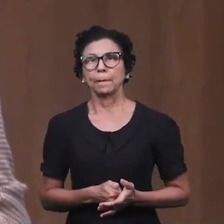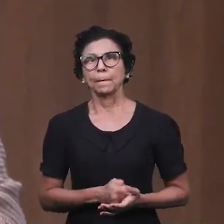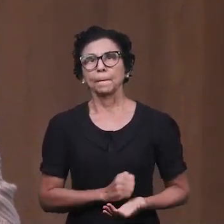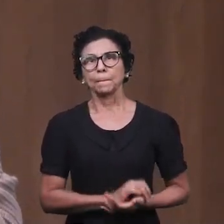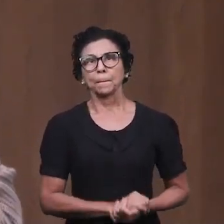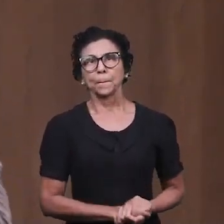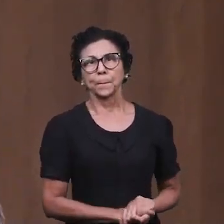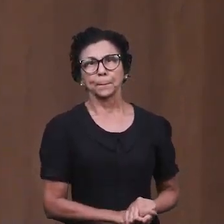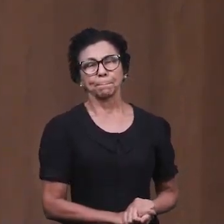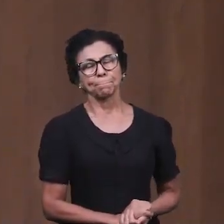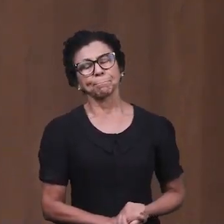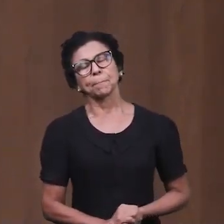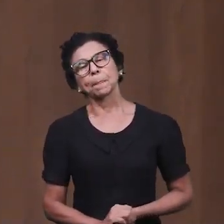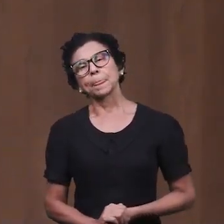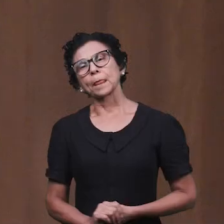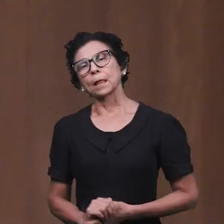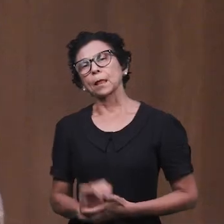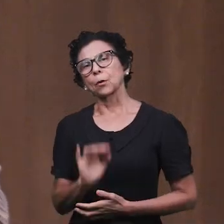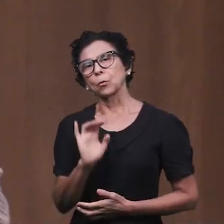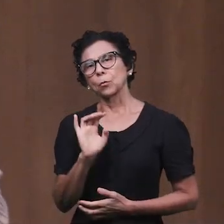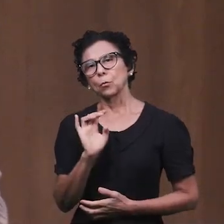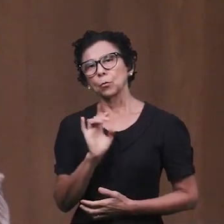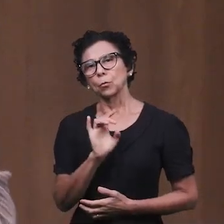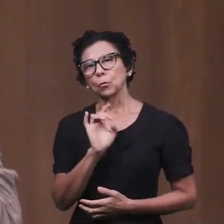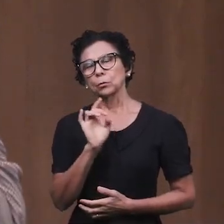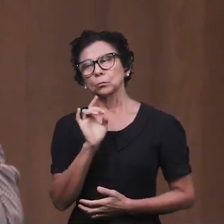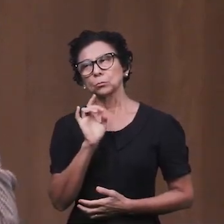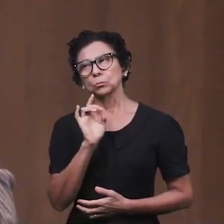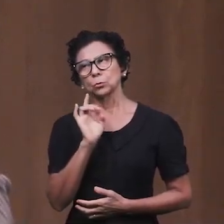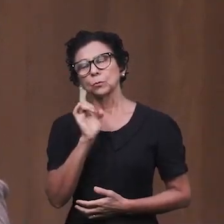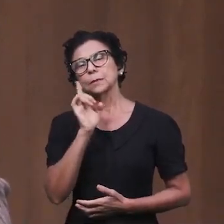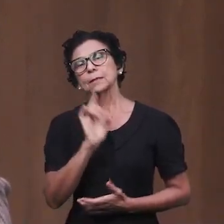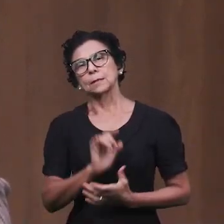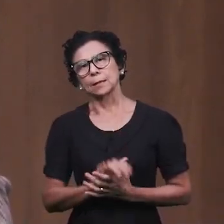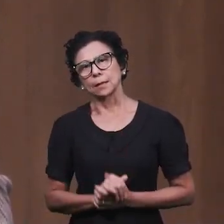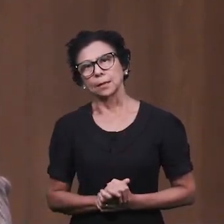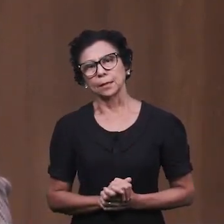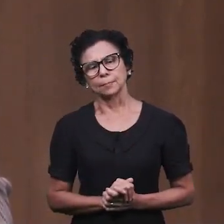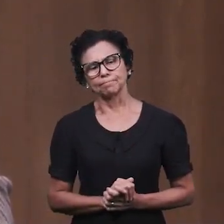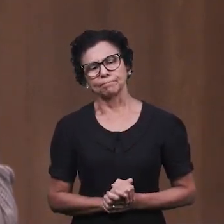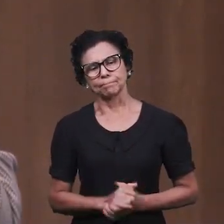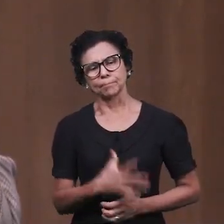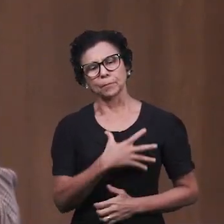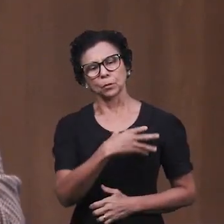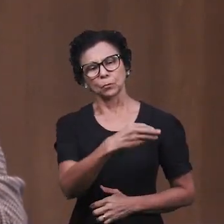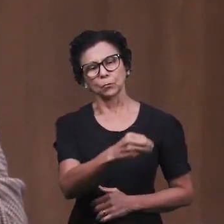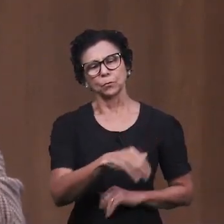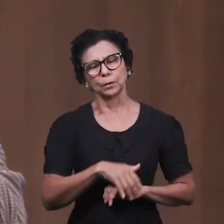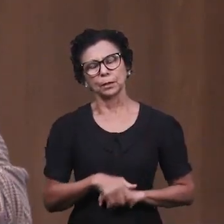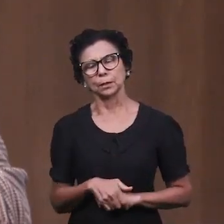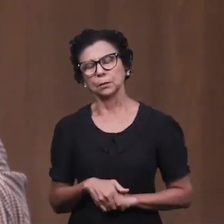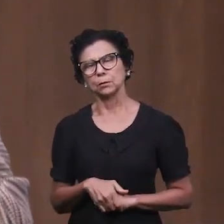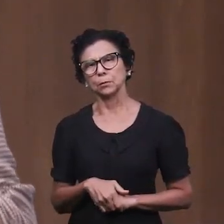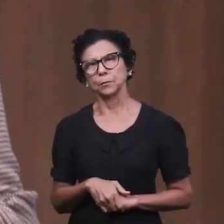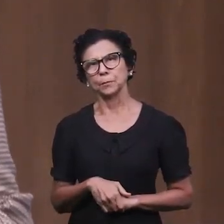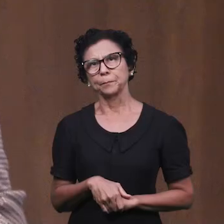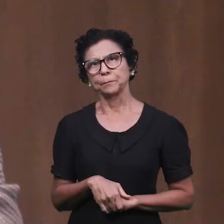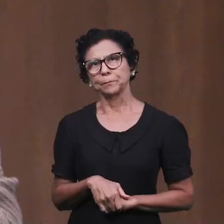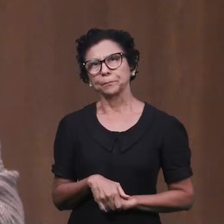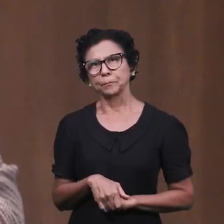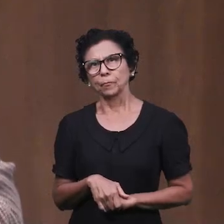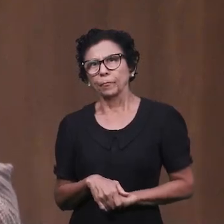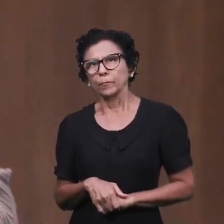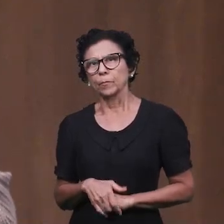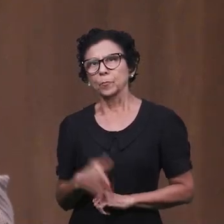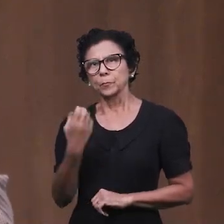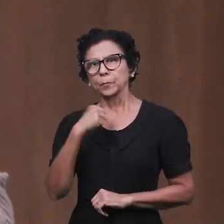com aquele, não olhar flutuante, aquele olhar que o filho muitas vezes chama o pai ou quer o pai, e o